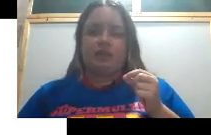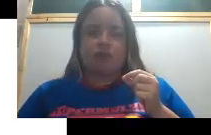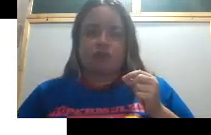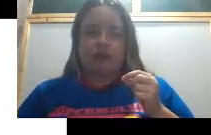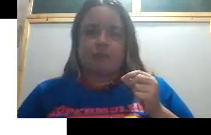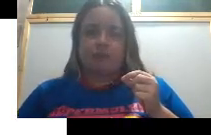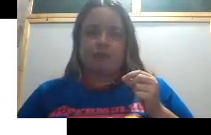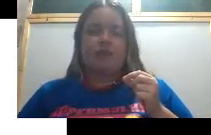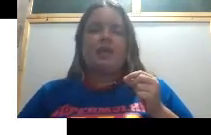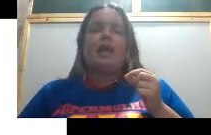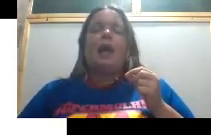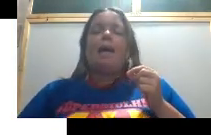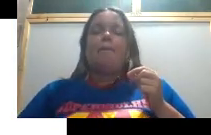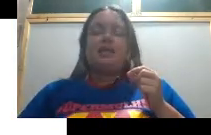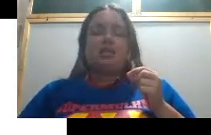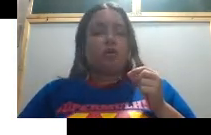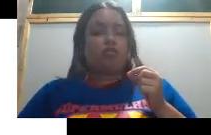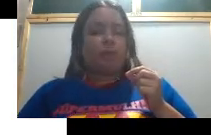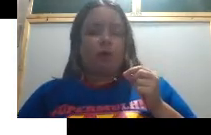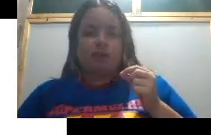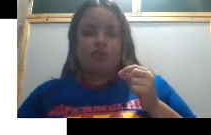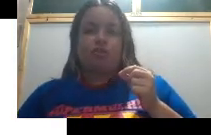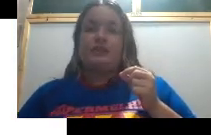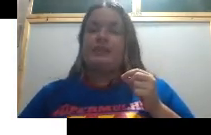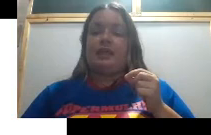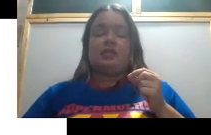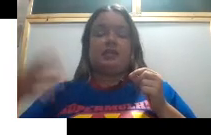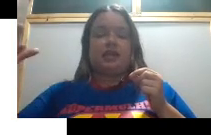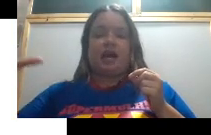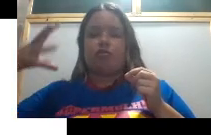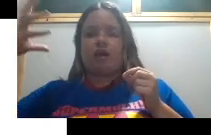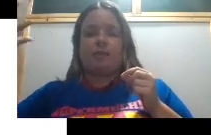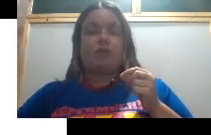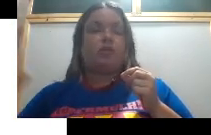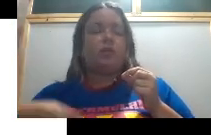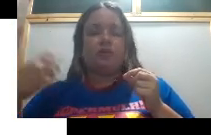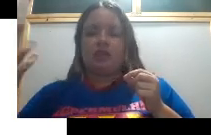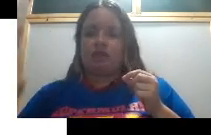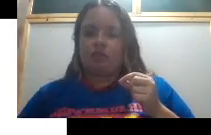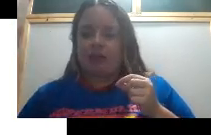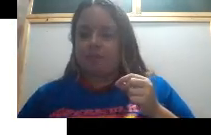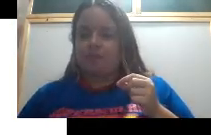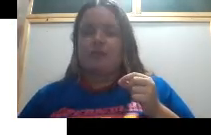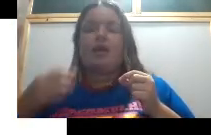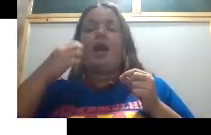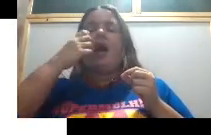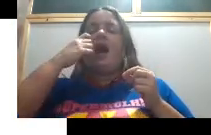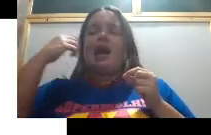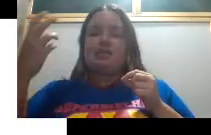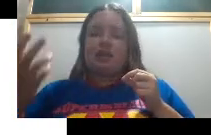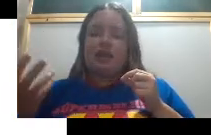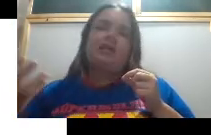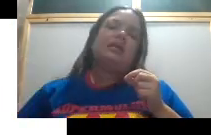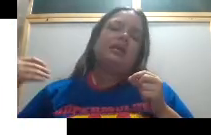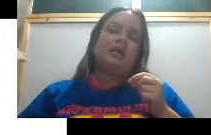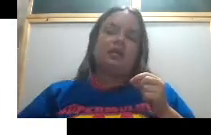não poderiam votar as pessoas pobres né de escravos na época não poderia votar